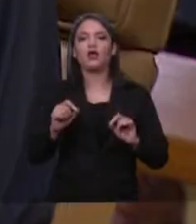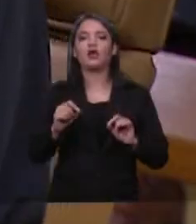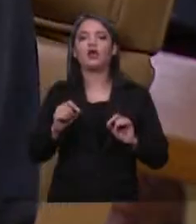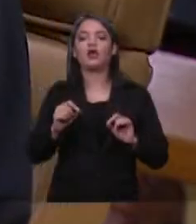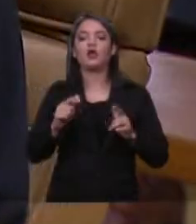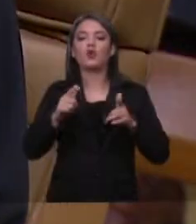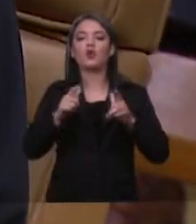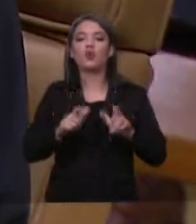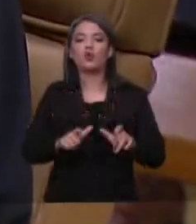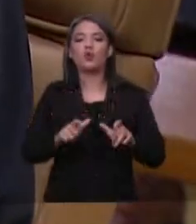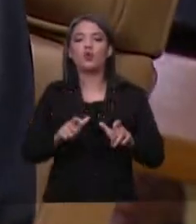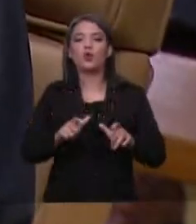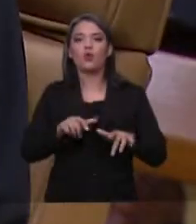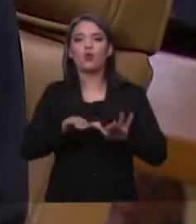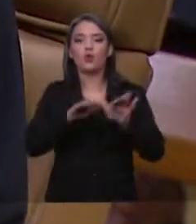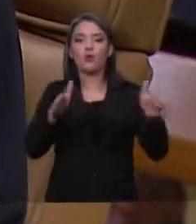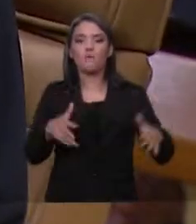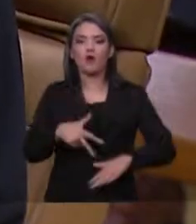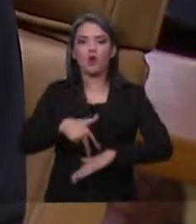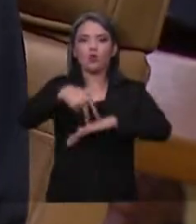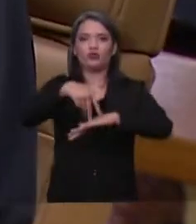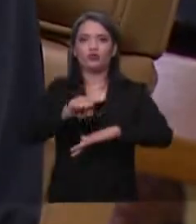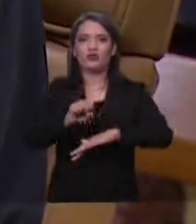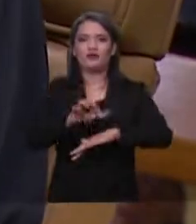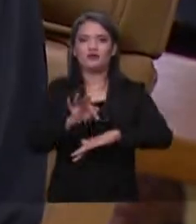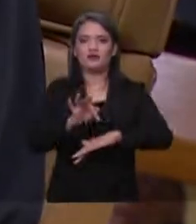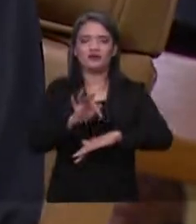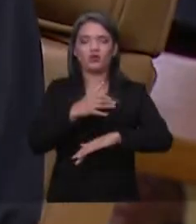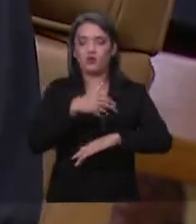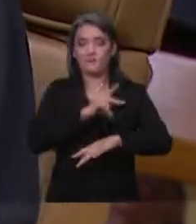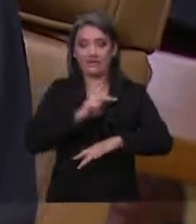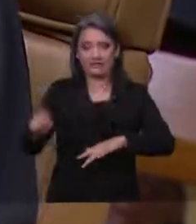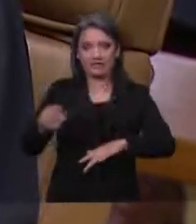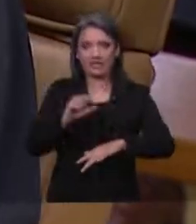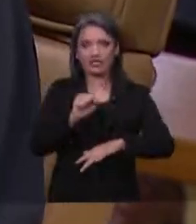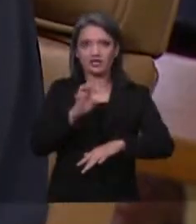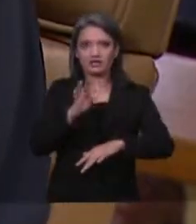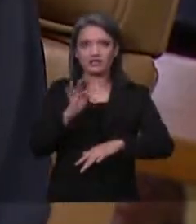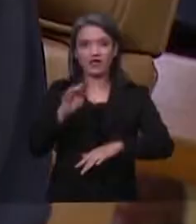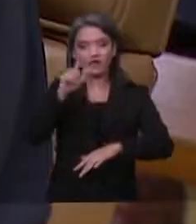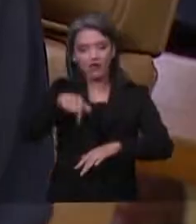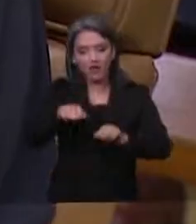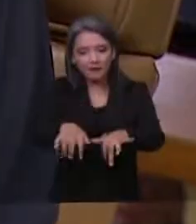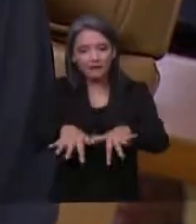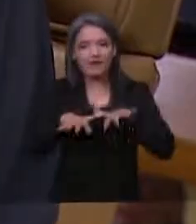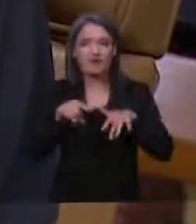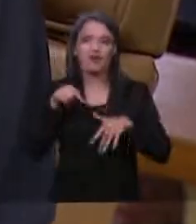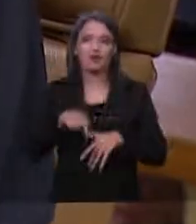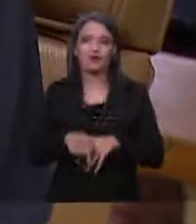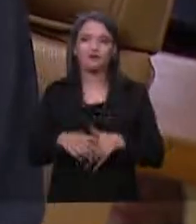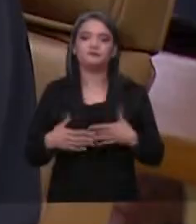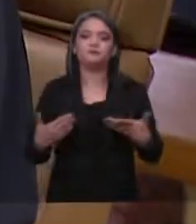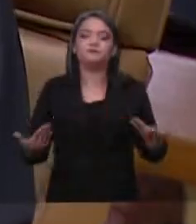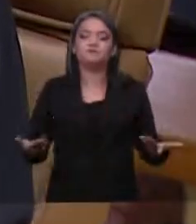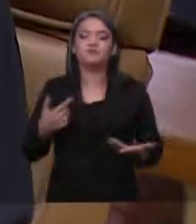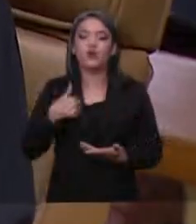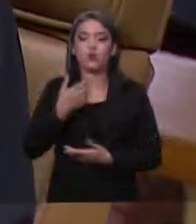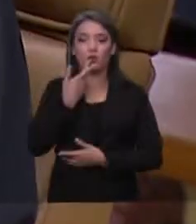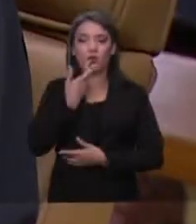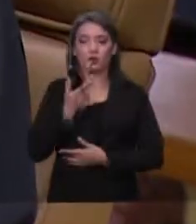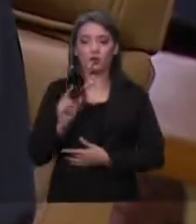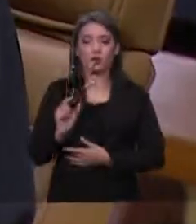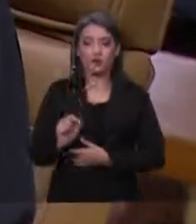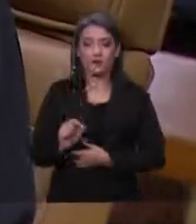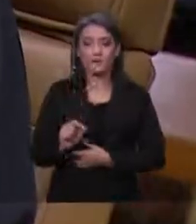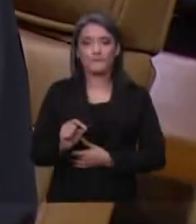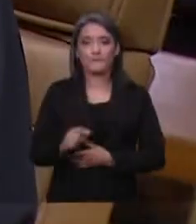Federal é o plenário da Corte. E dali, senhora presidente, eu extraía que,